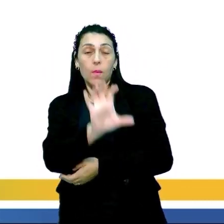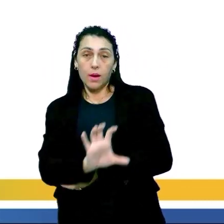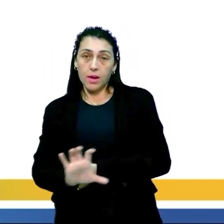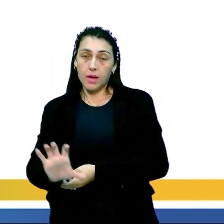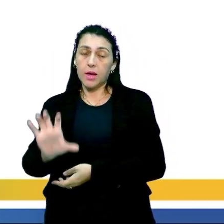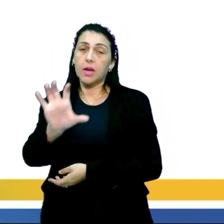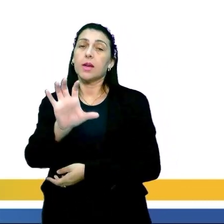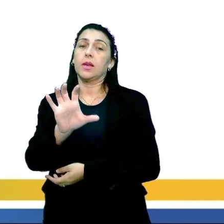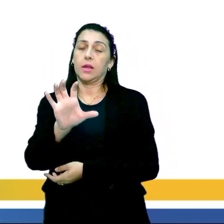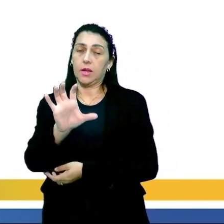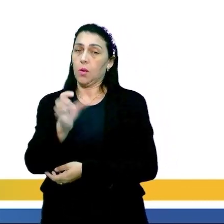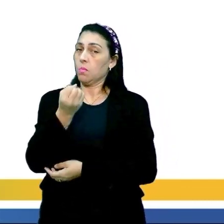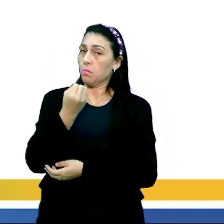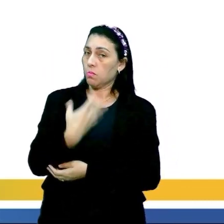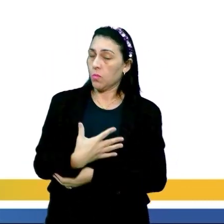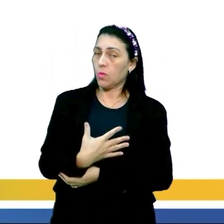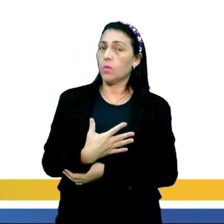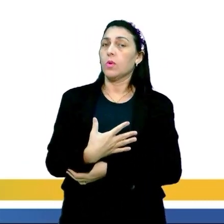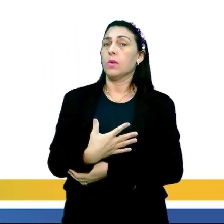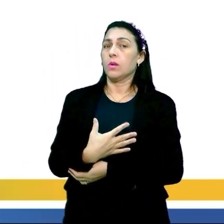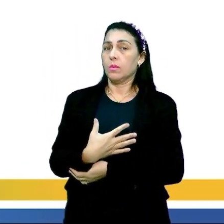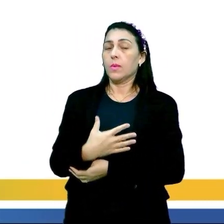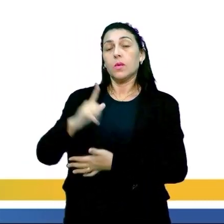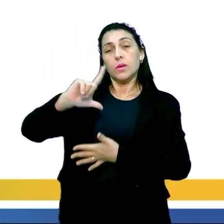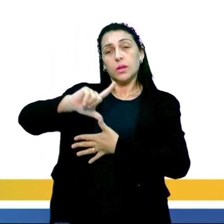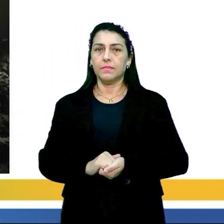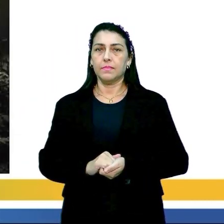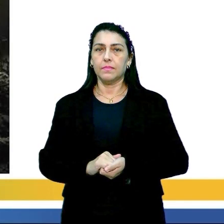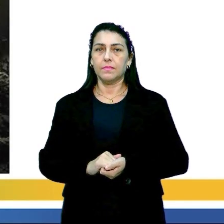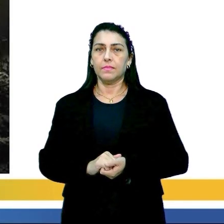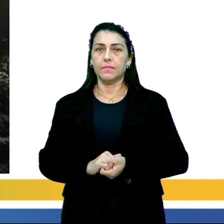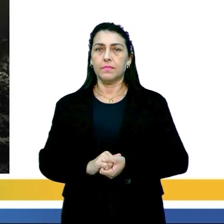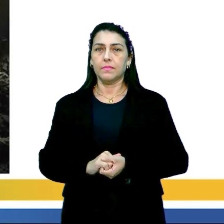bastante atratividade para os latinos.